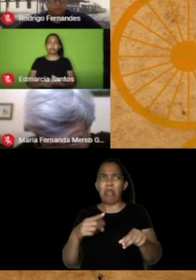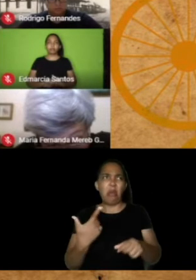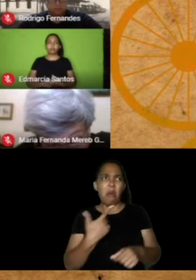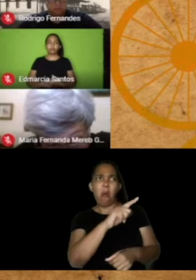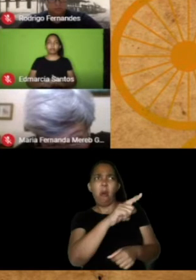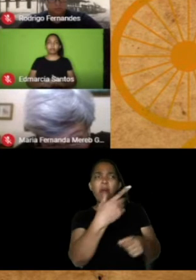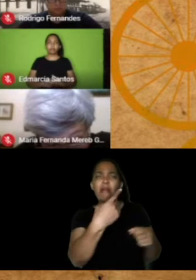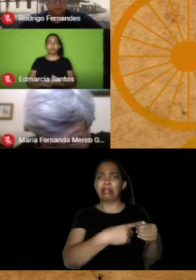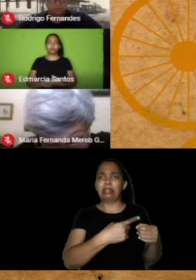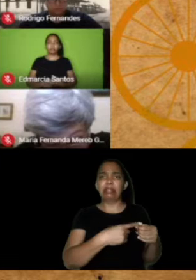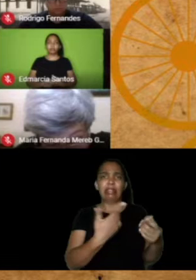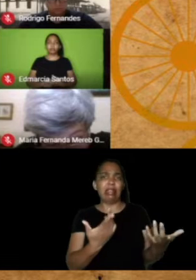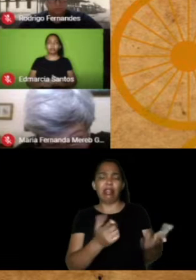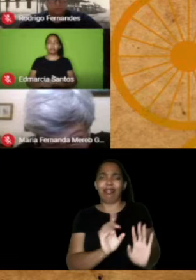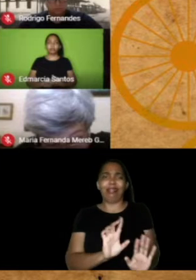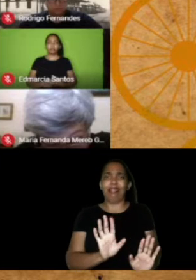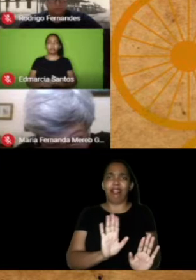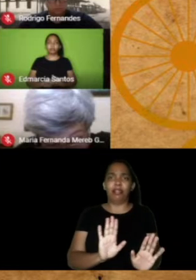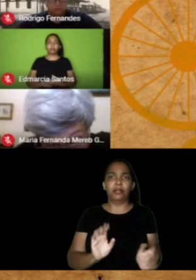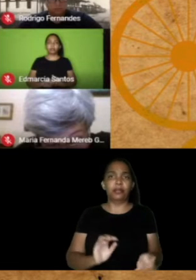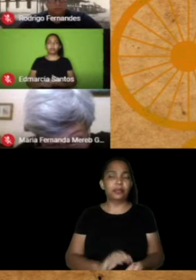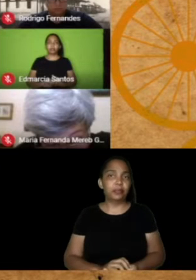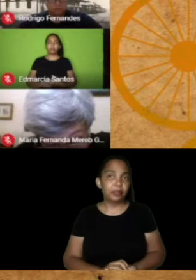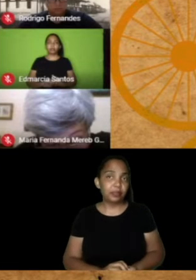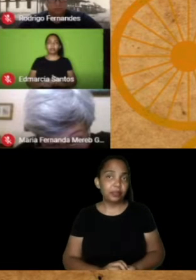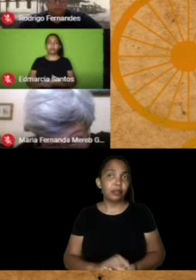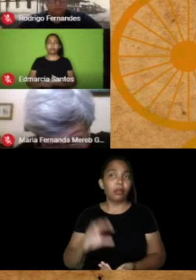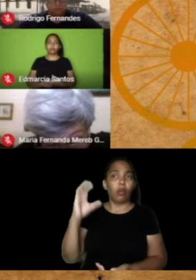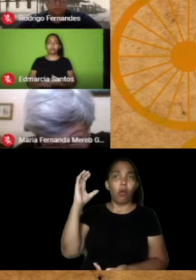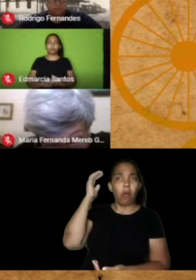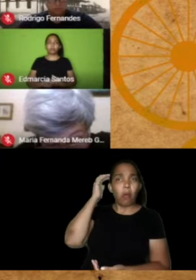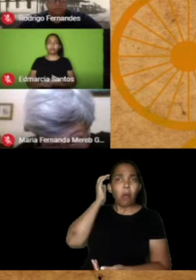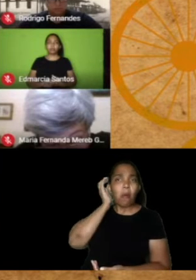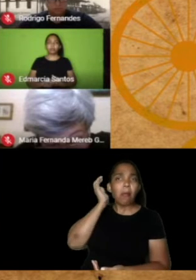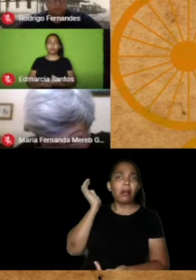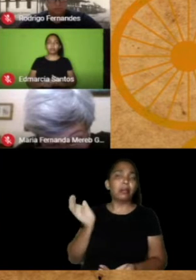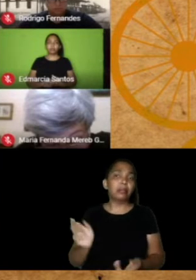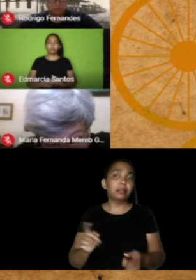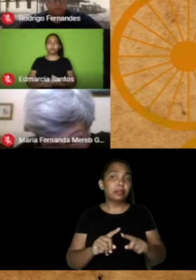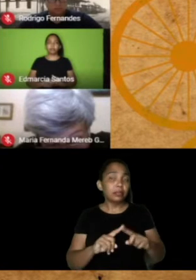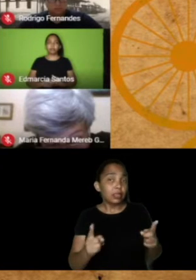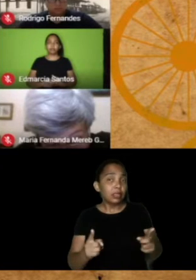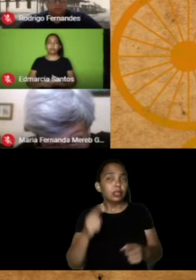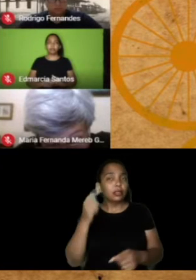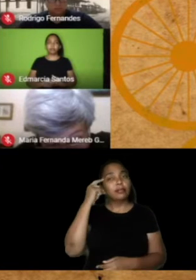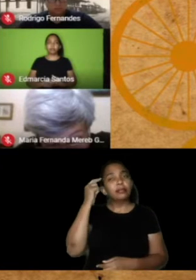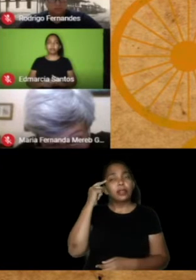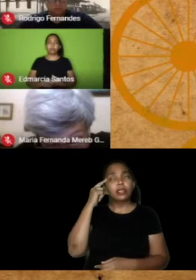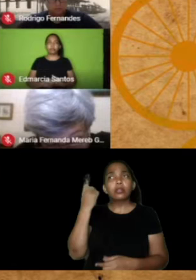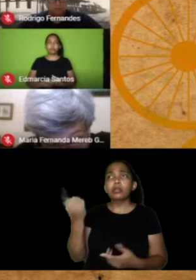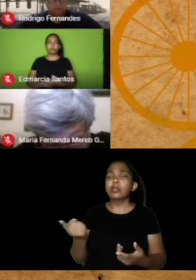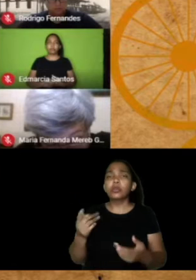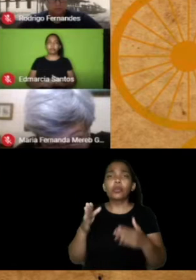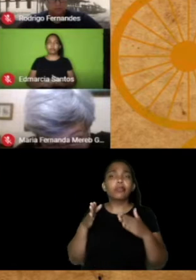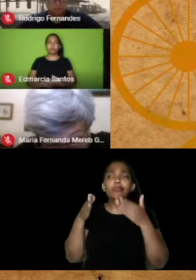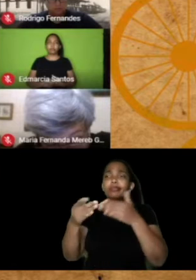chacina que nós fizemos no Paraguai, aí depende do viés histórico de cada um de nós, mas essa guerra alerta